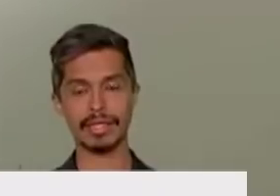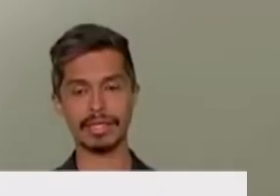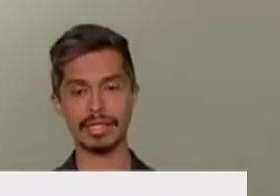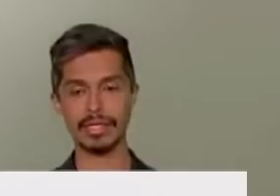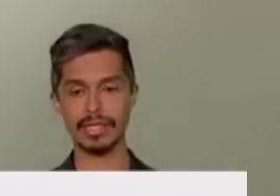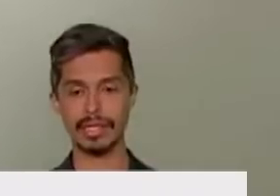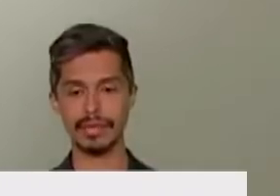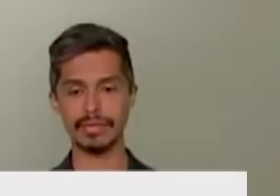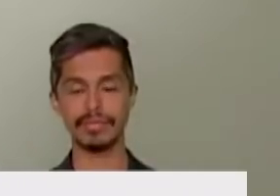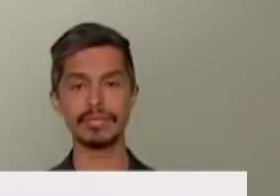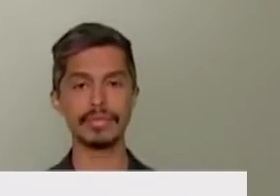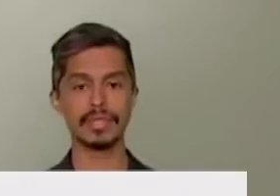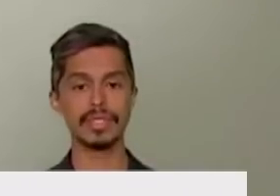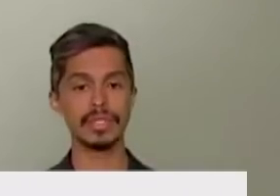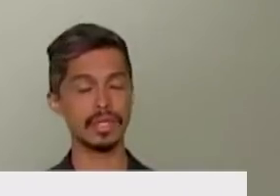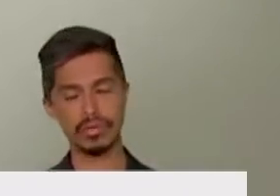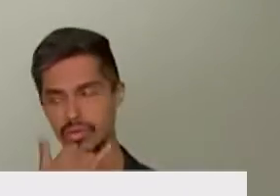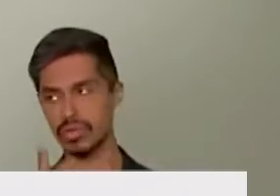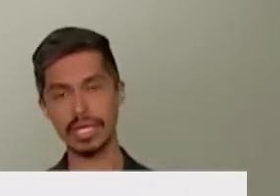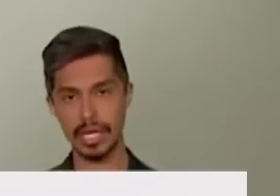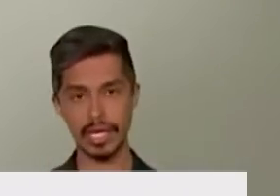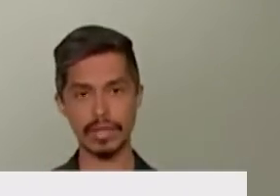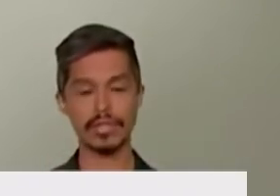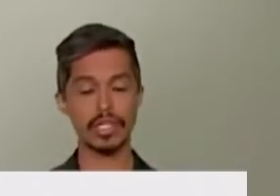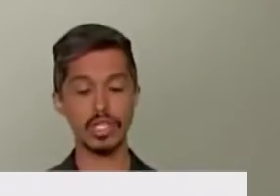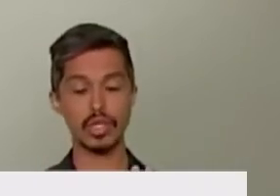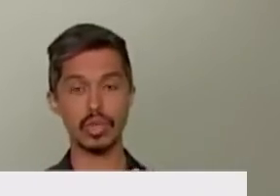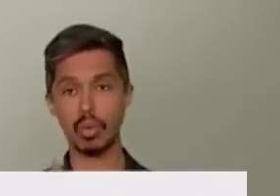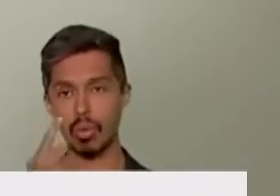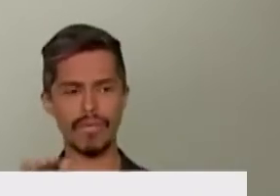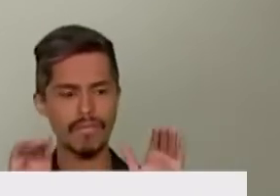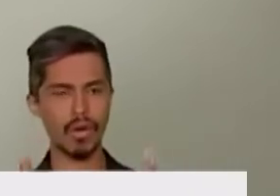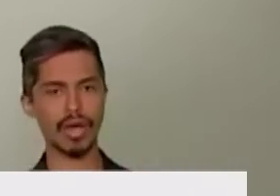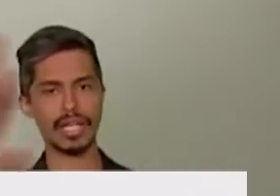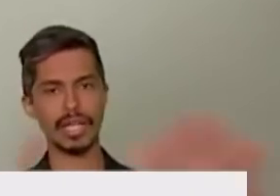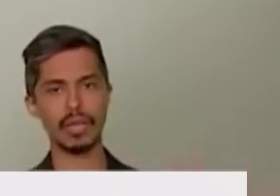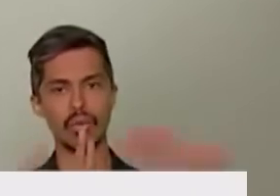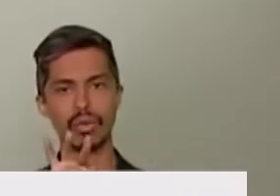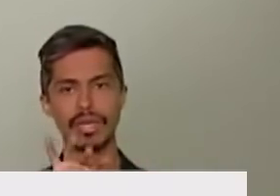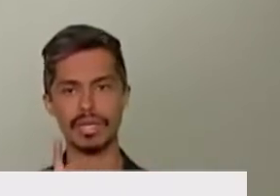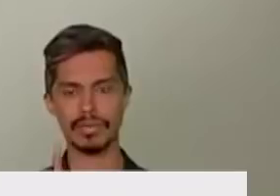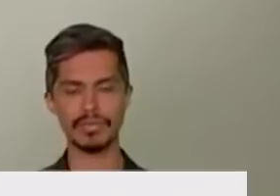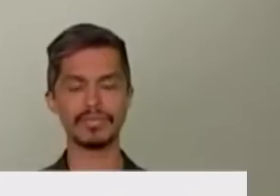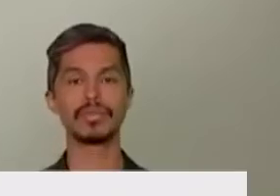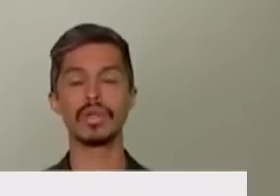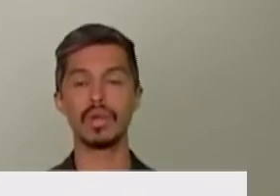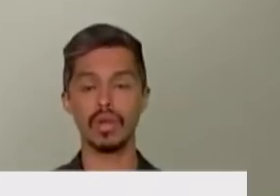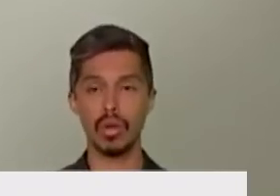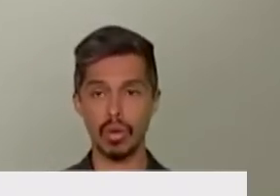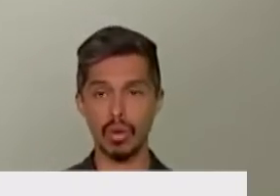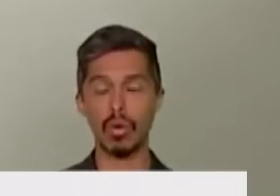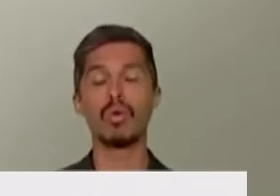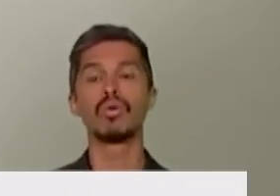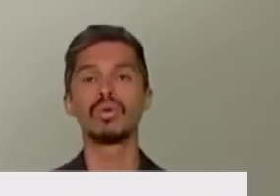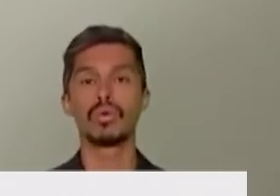Uma pessoa, são três anestesistas, um especializado em UTI, tá? O doutor Giancarlo e um assistente,